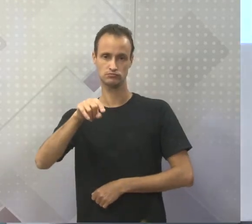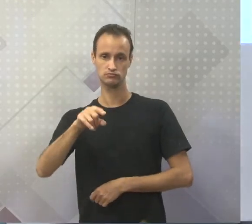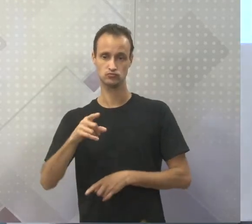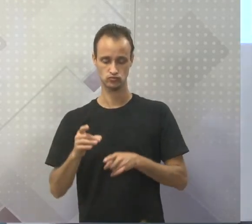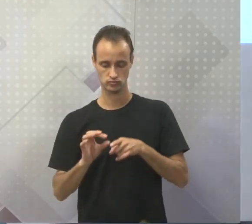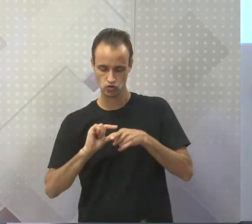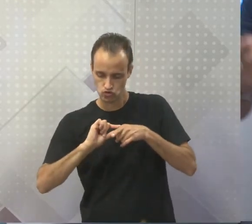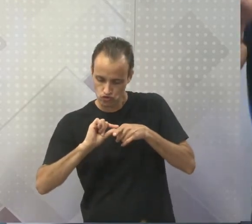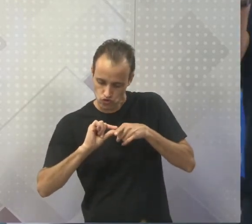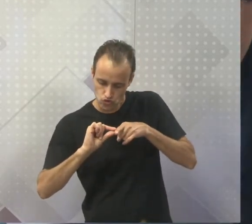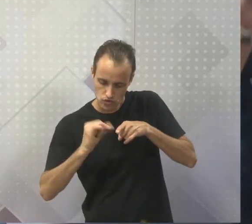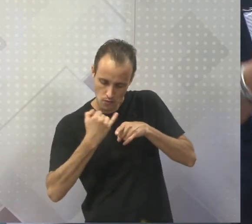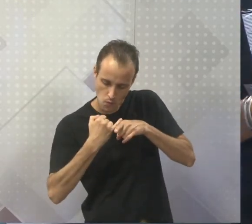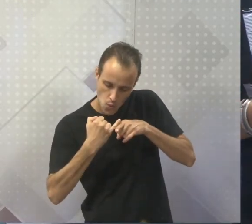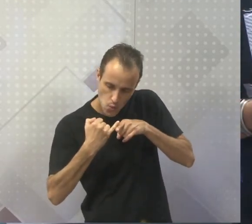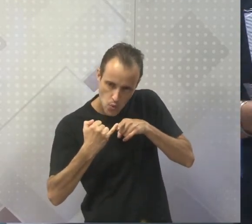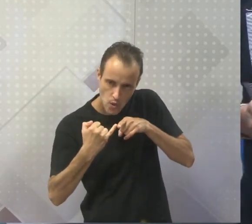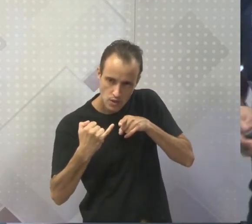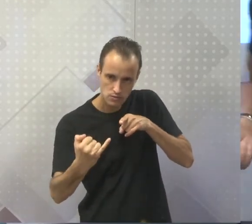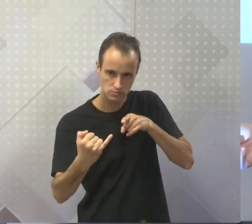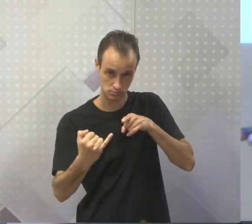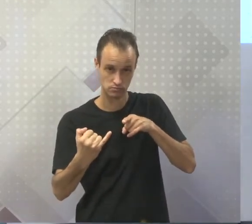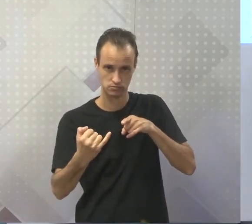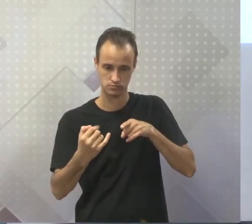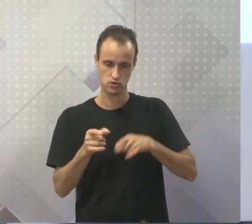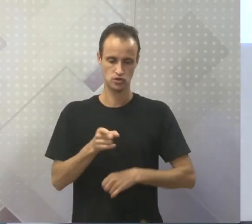temos uma uretra para os dois sistemas.